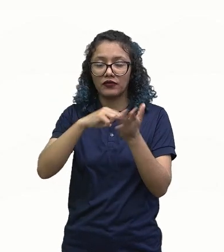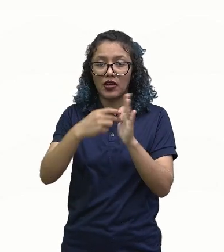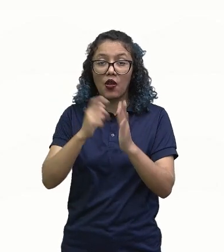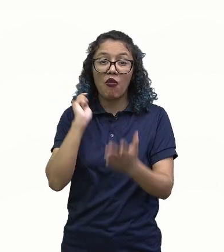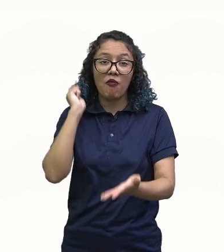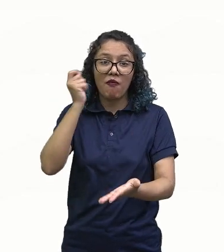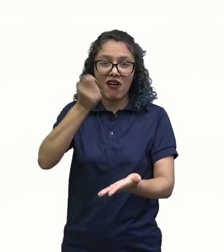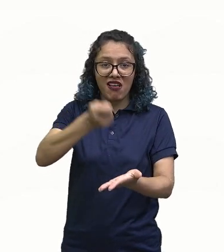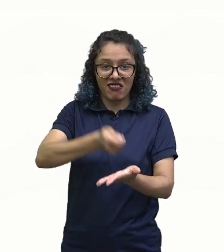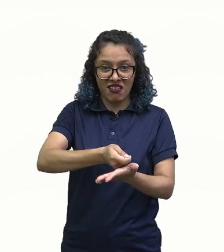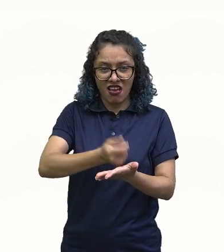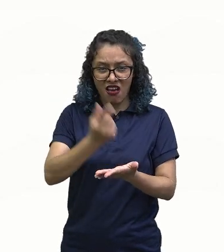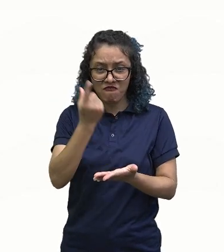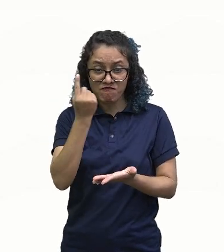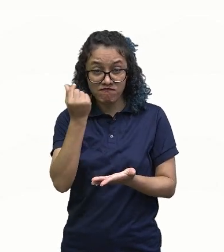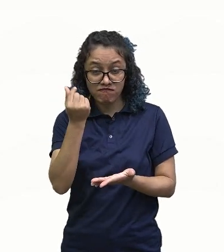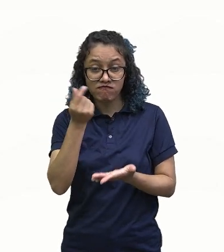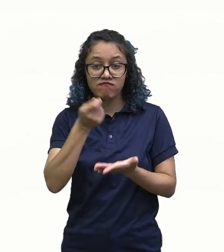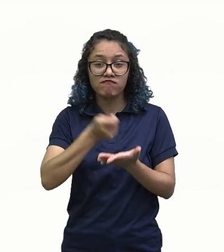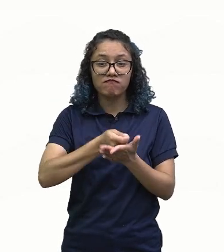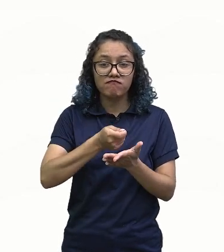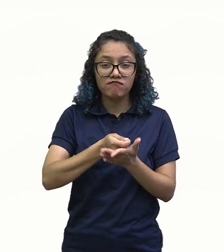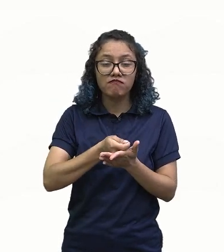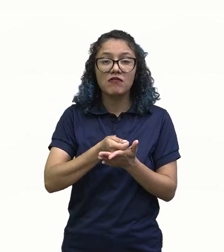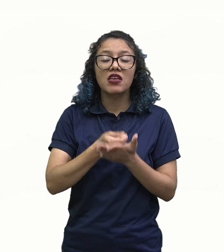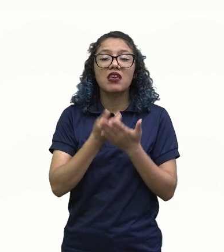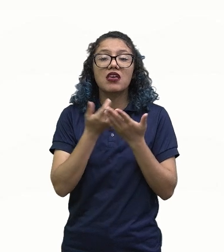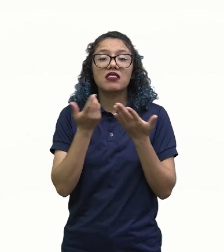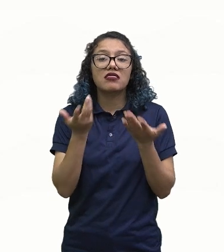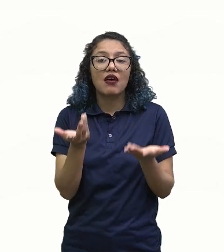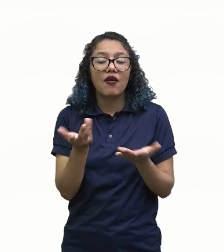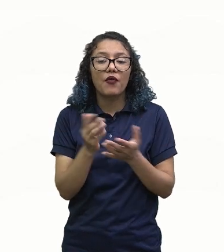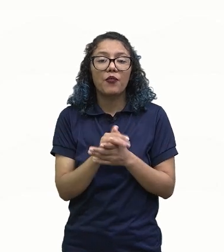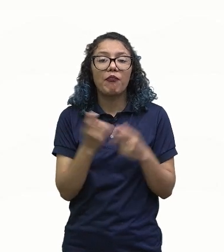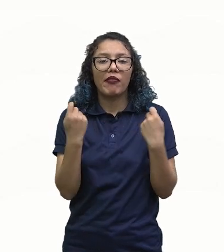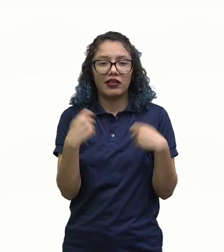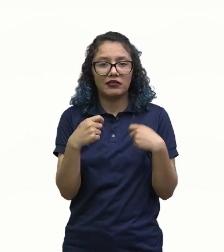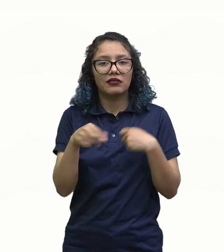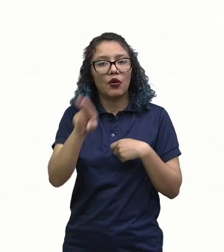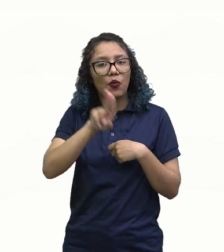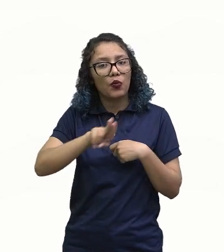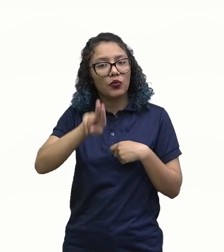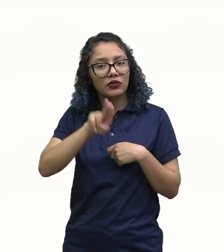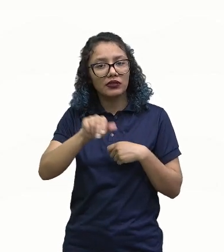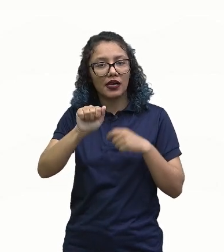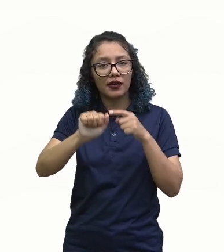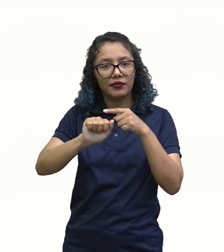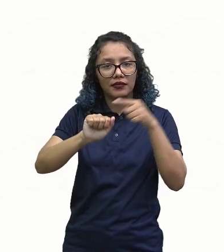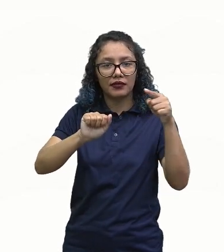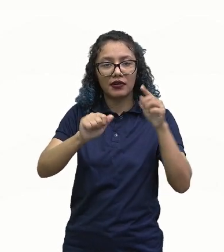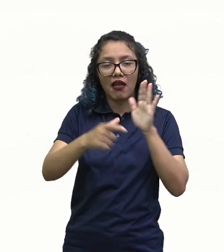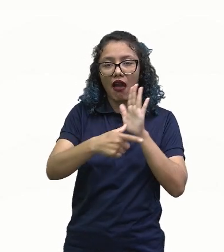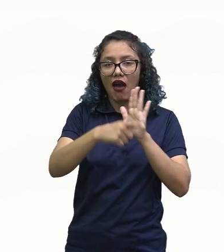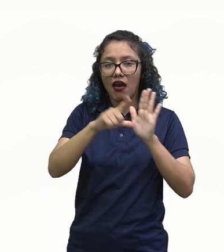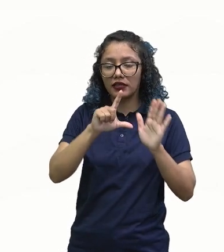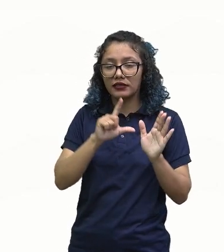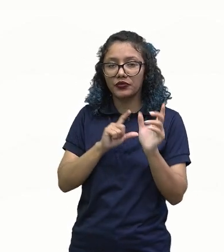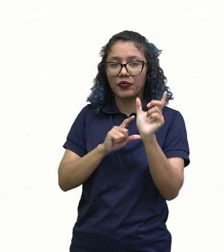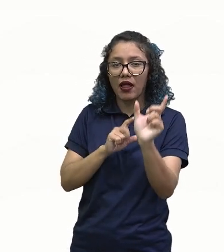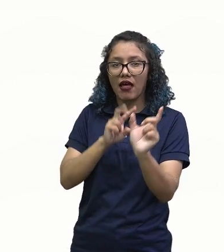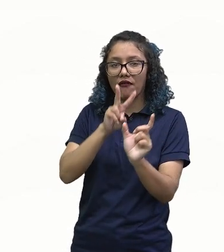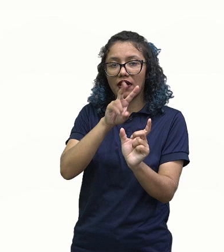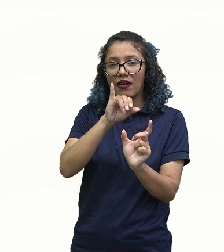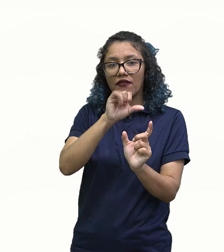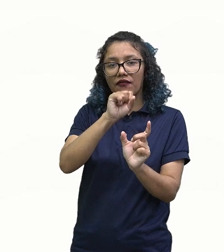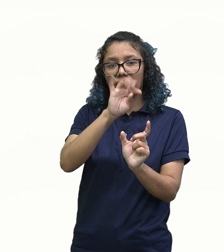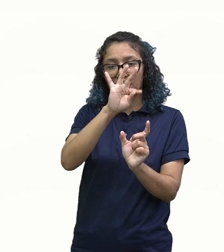de valor monetário, então aqui nós precisamos utilizar a crase antes, né, da palavra vista.